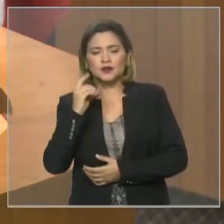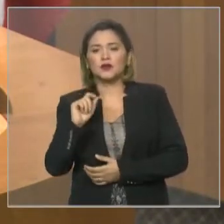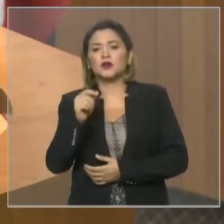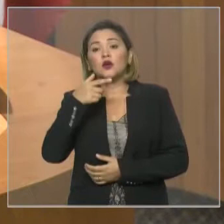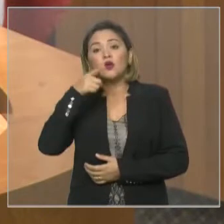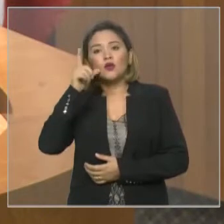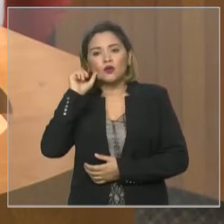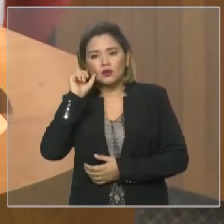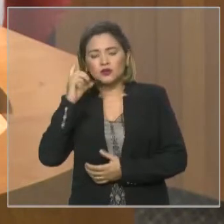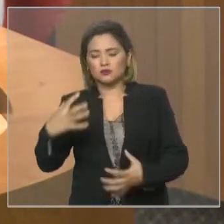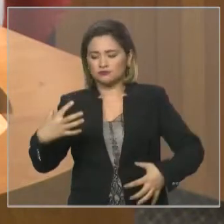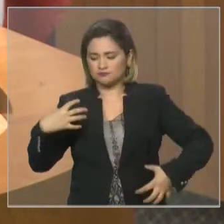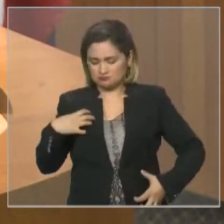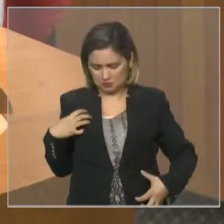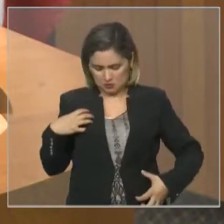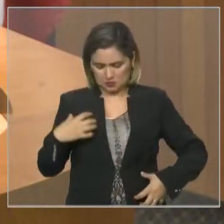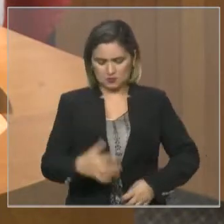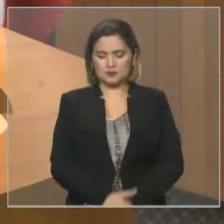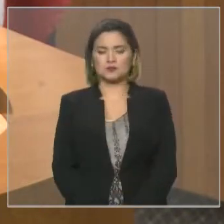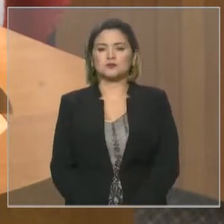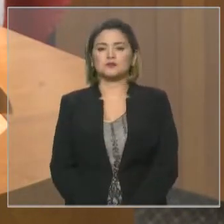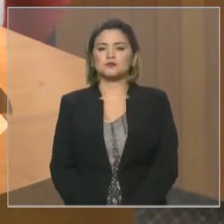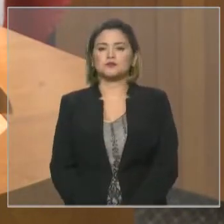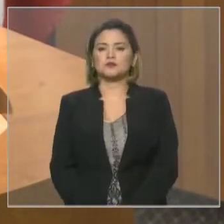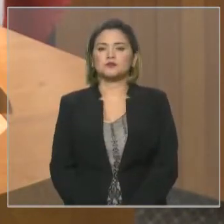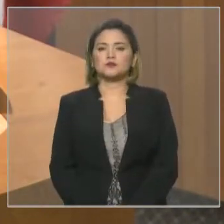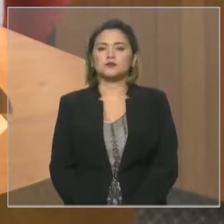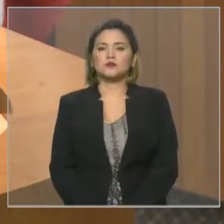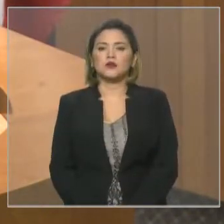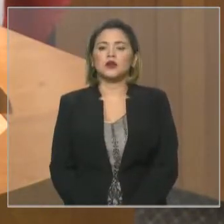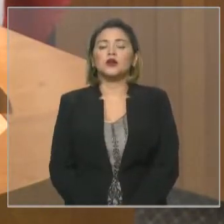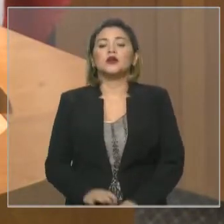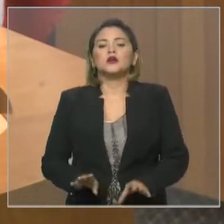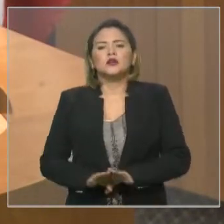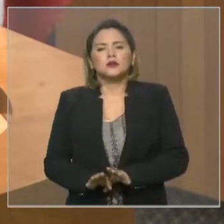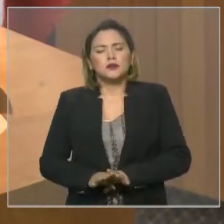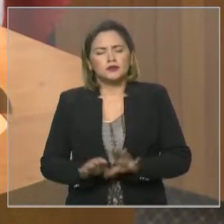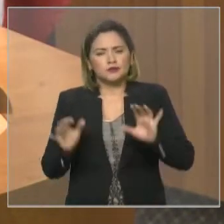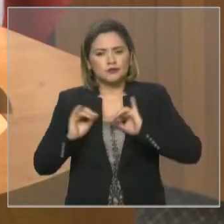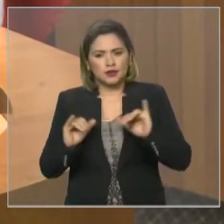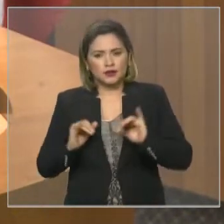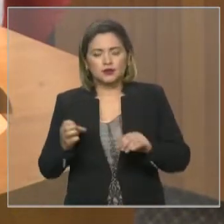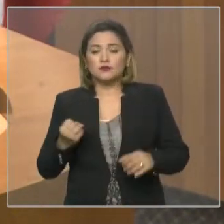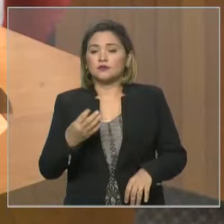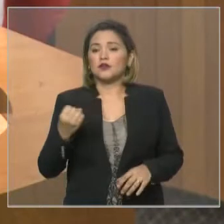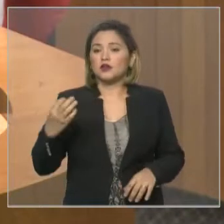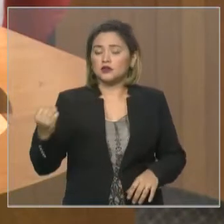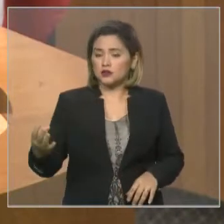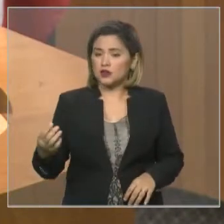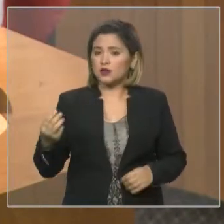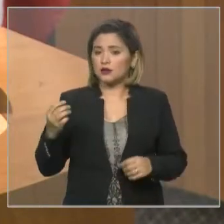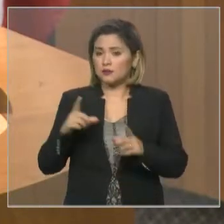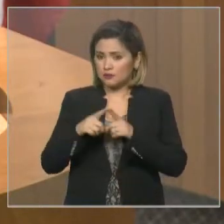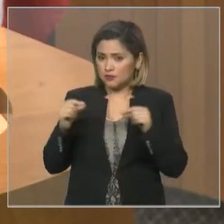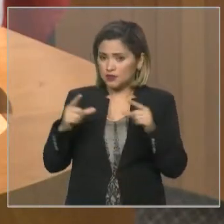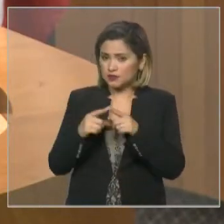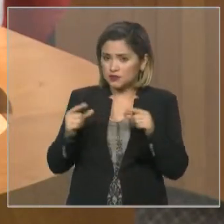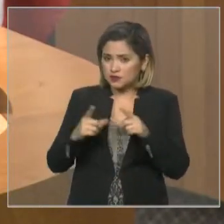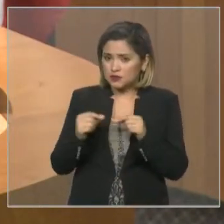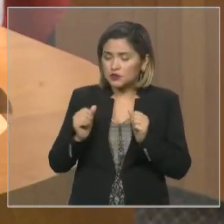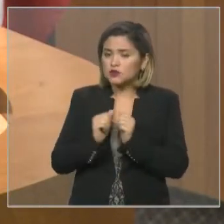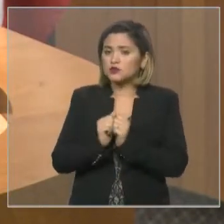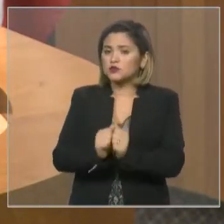nossa viagem a Brasília. Tivemos a Brasília, estivemos com o ministro da Saúde, junto com a